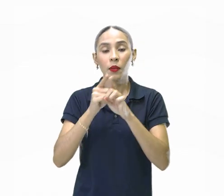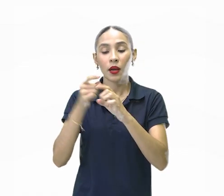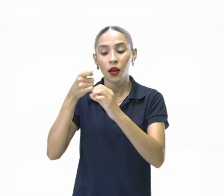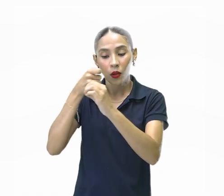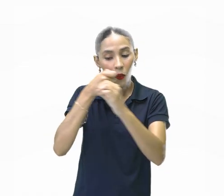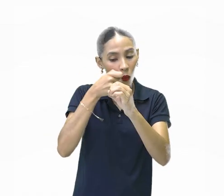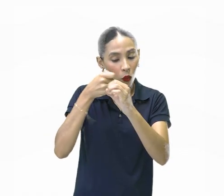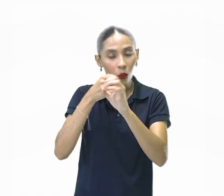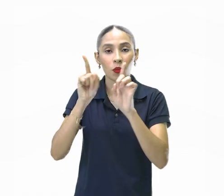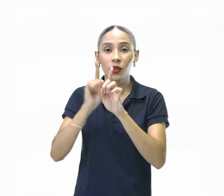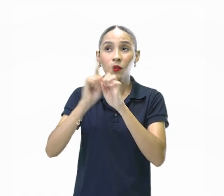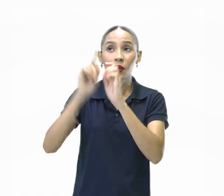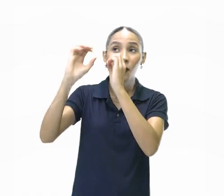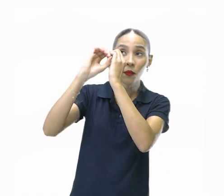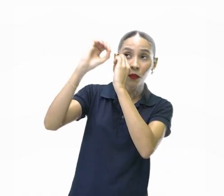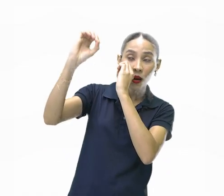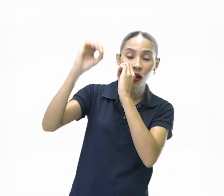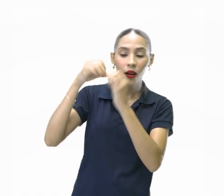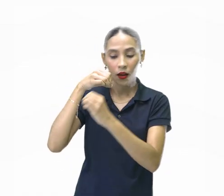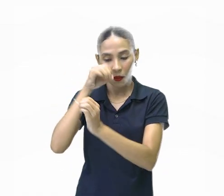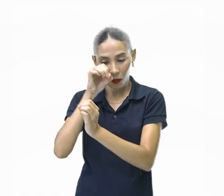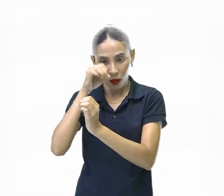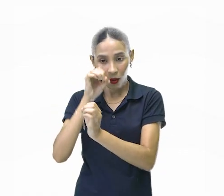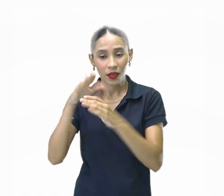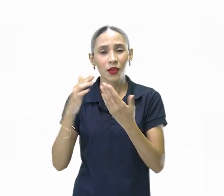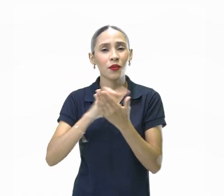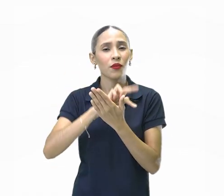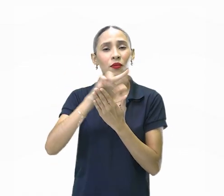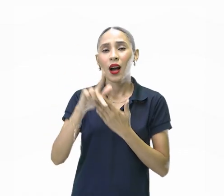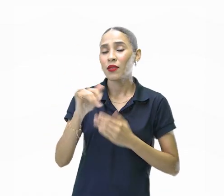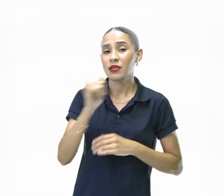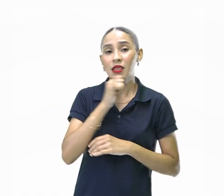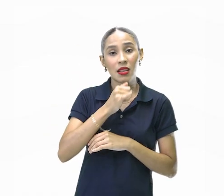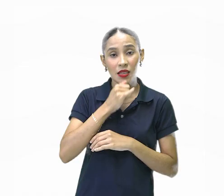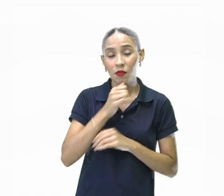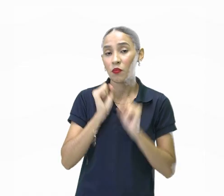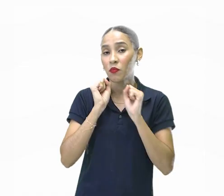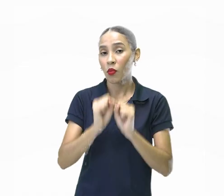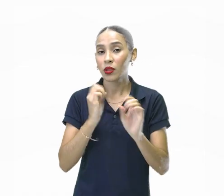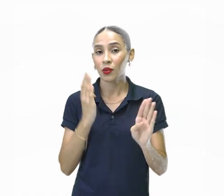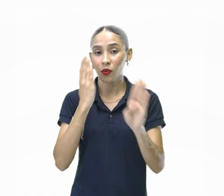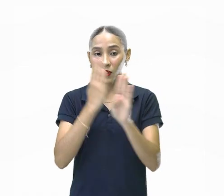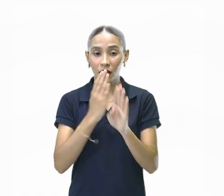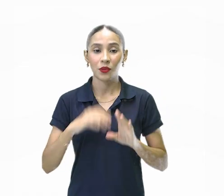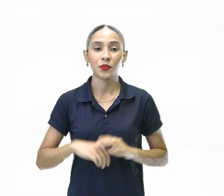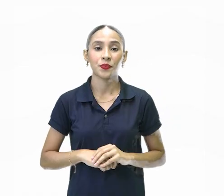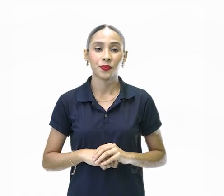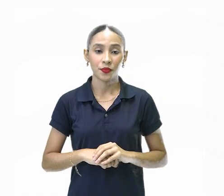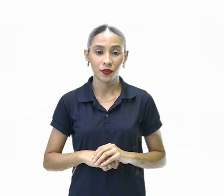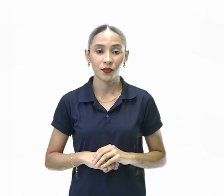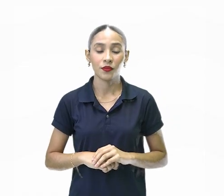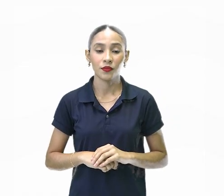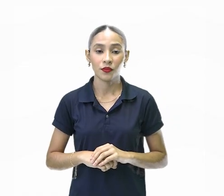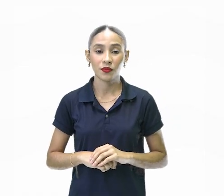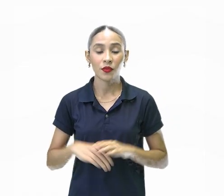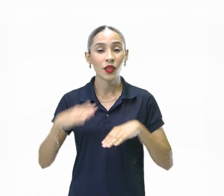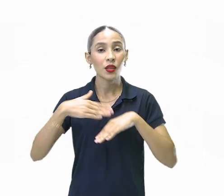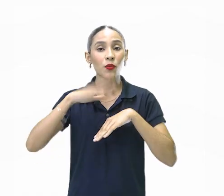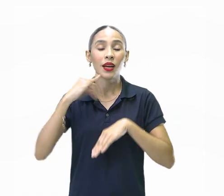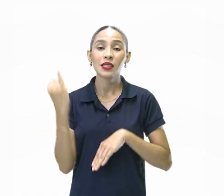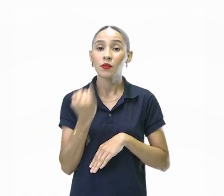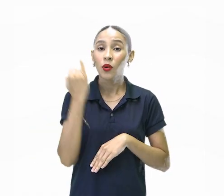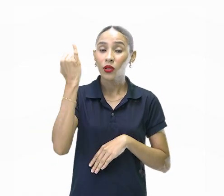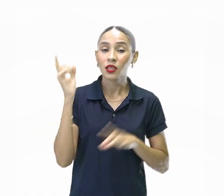né, um microscópio, um telescópio. Então, são vários exemplos aí que podem ser encontrados, né? E o mais